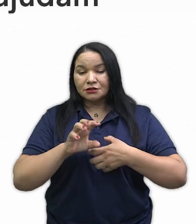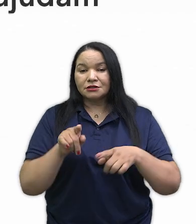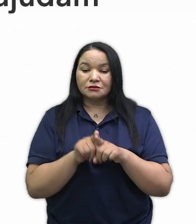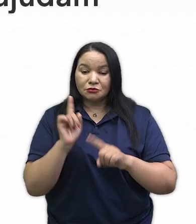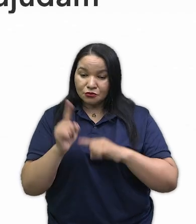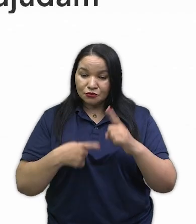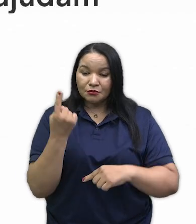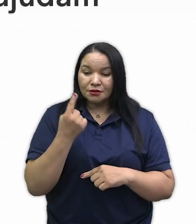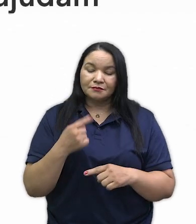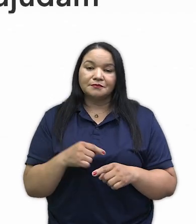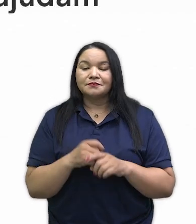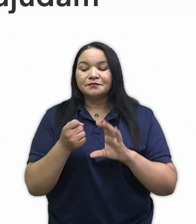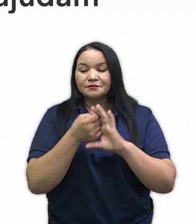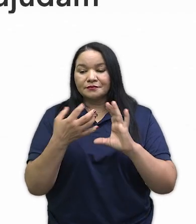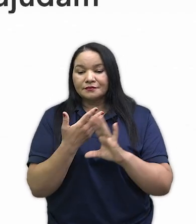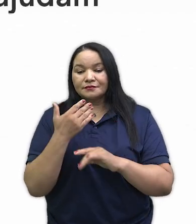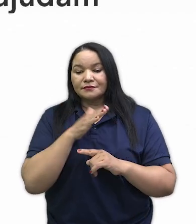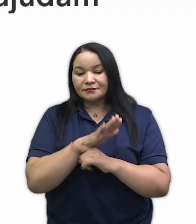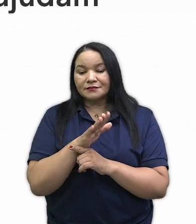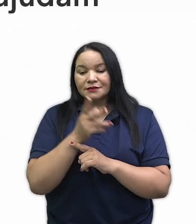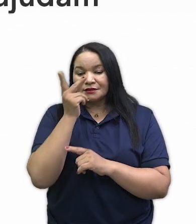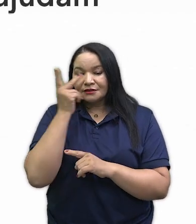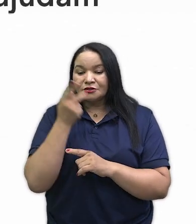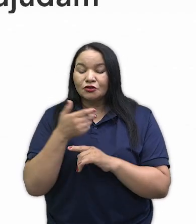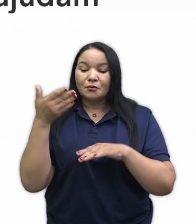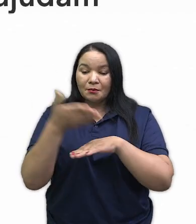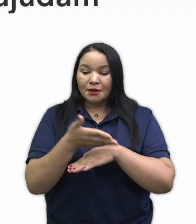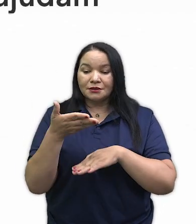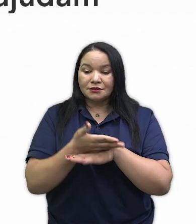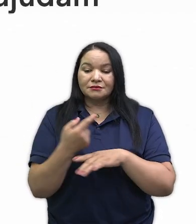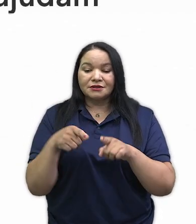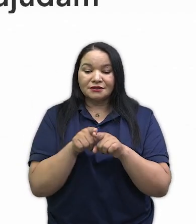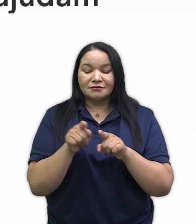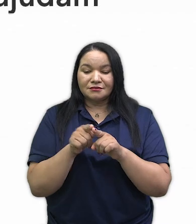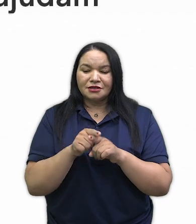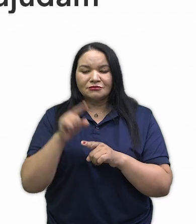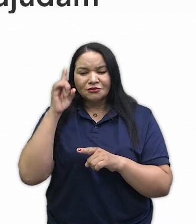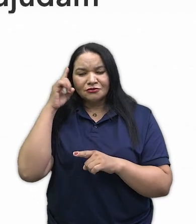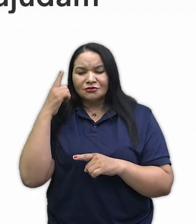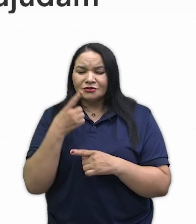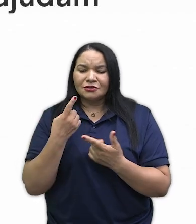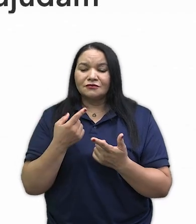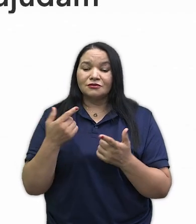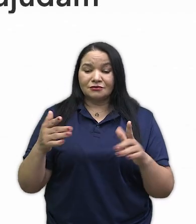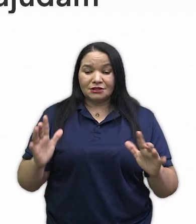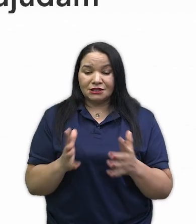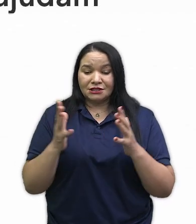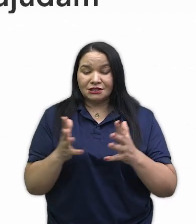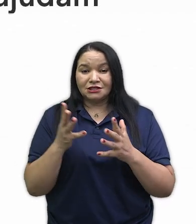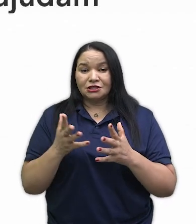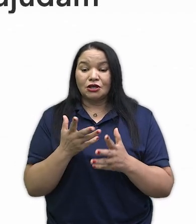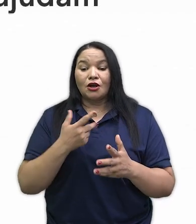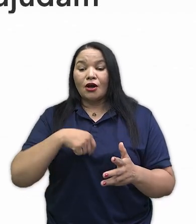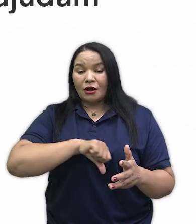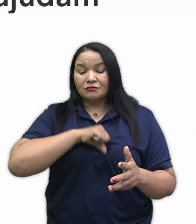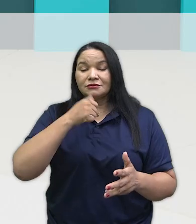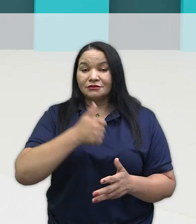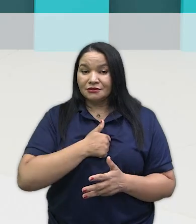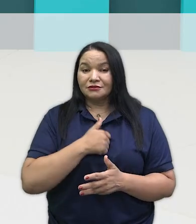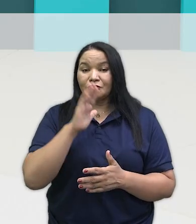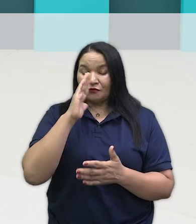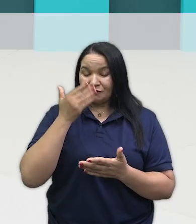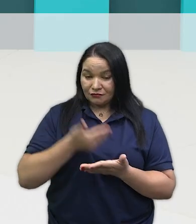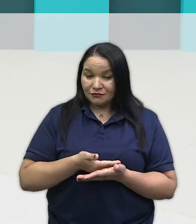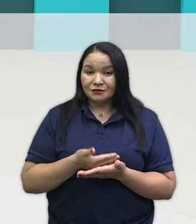características ajudam os praticantes a enfrentar os desafios diários, promovendo a autoestima e a segurança em si